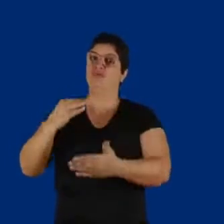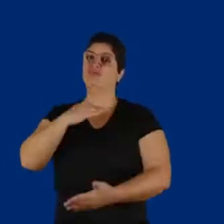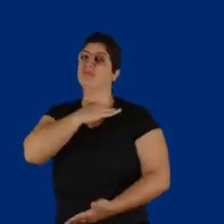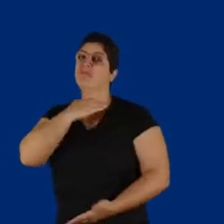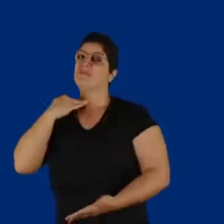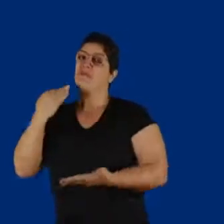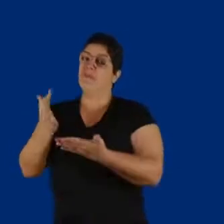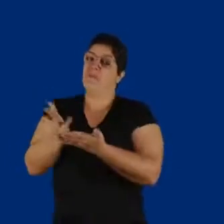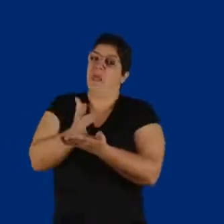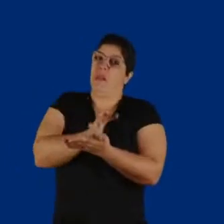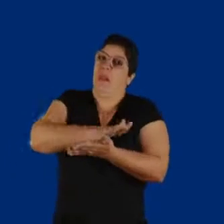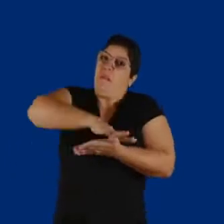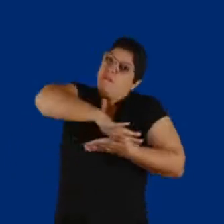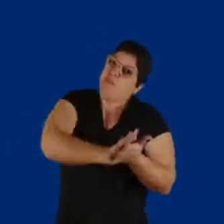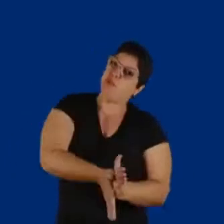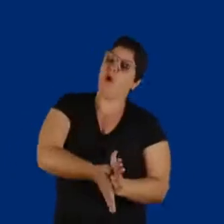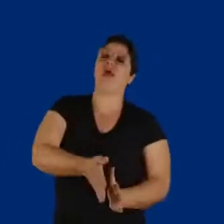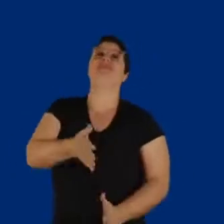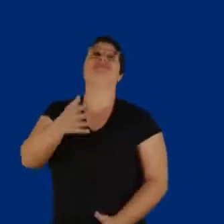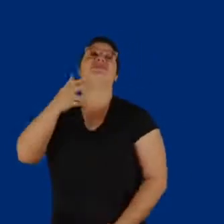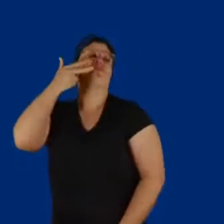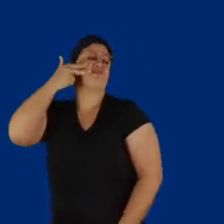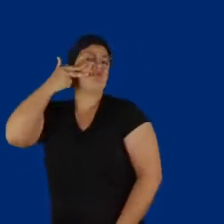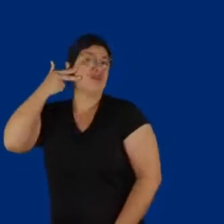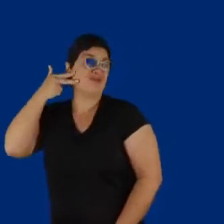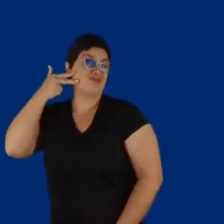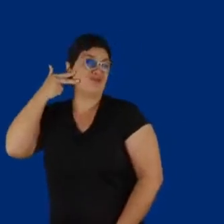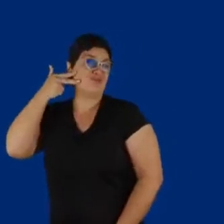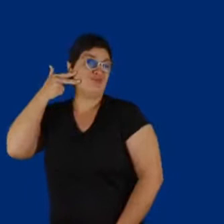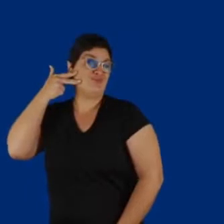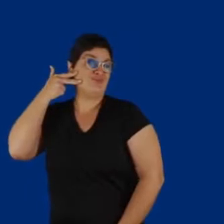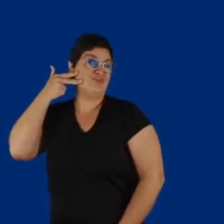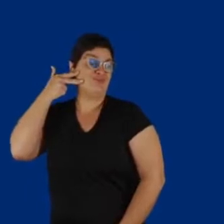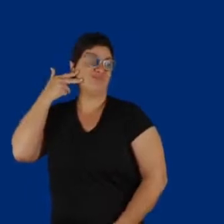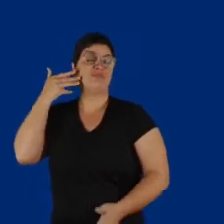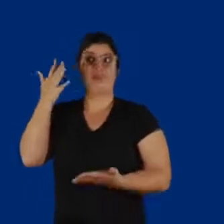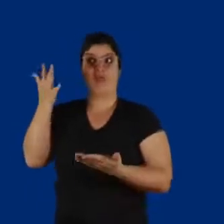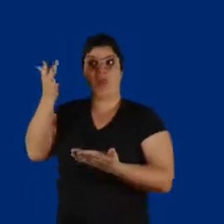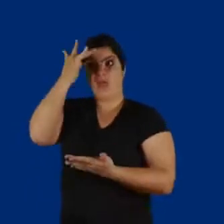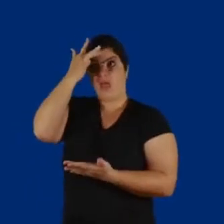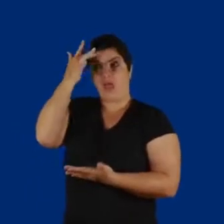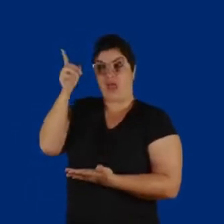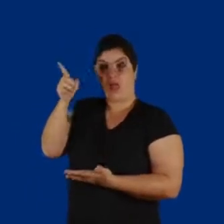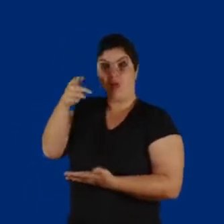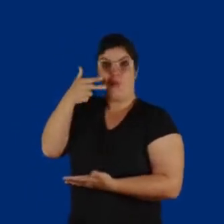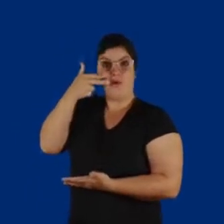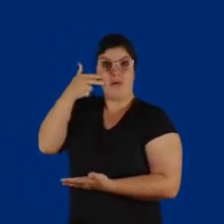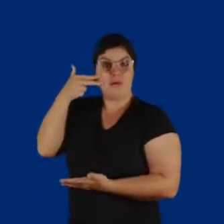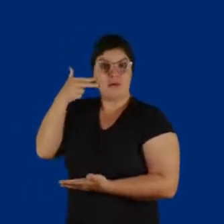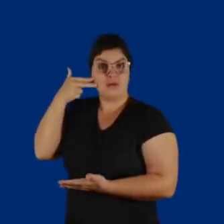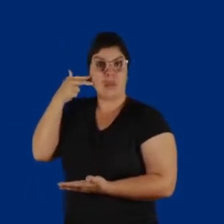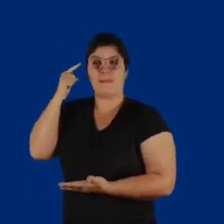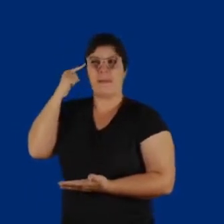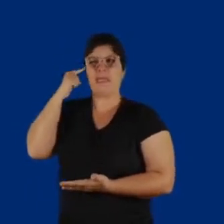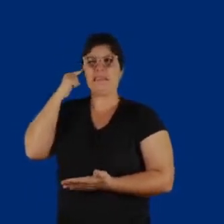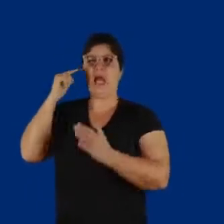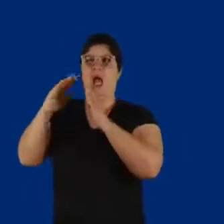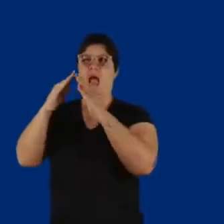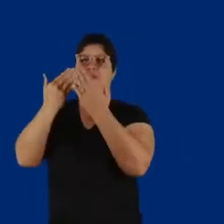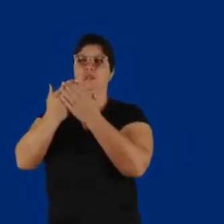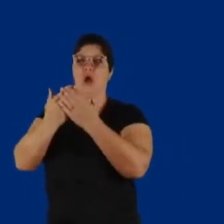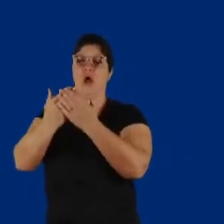pessoas indígenas. E as pessoas indígenas, se você pensar nas escolas residenciais, foi